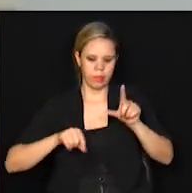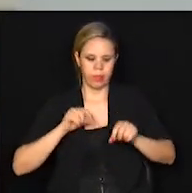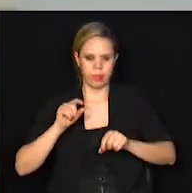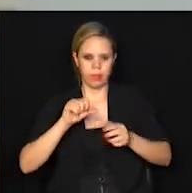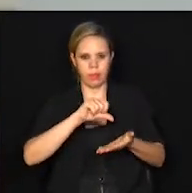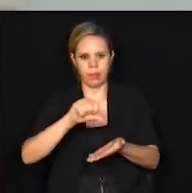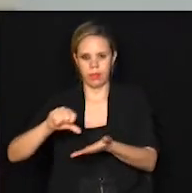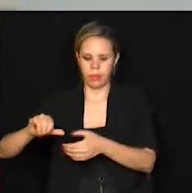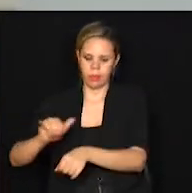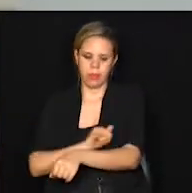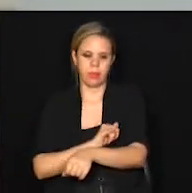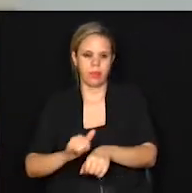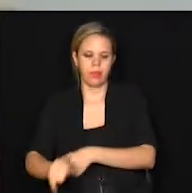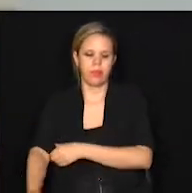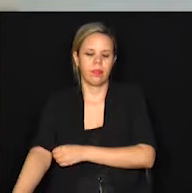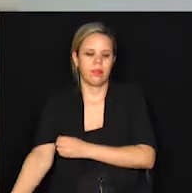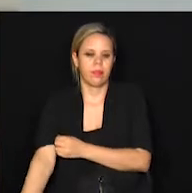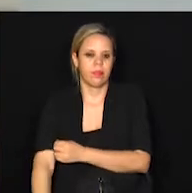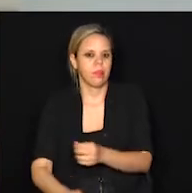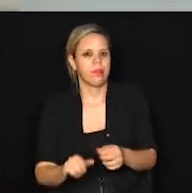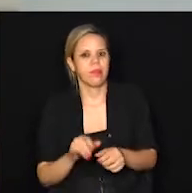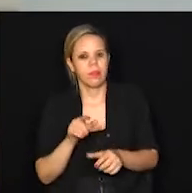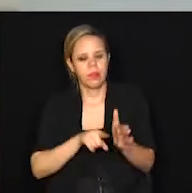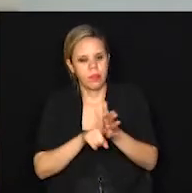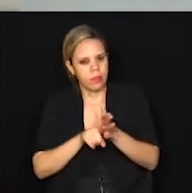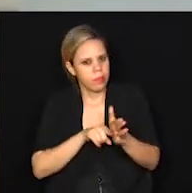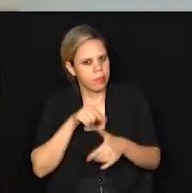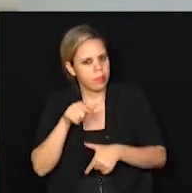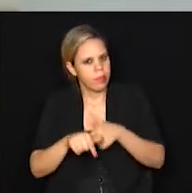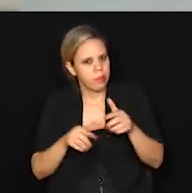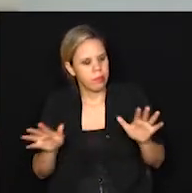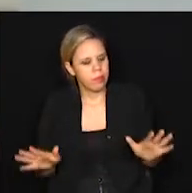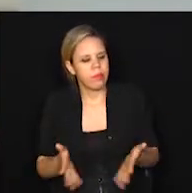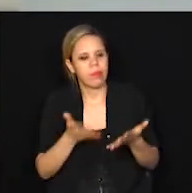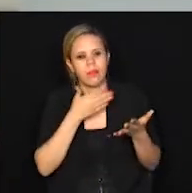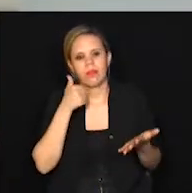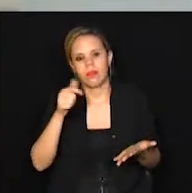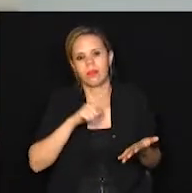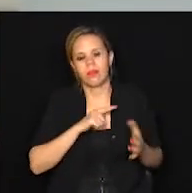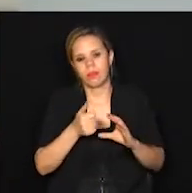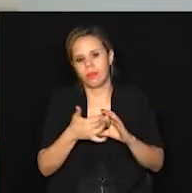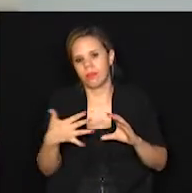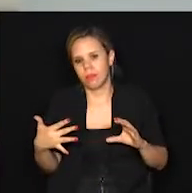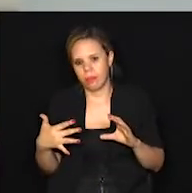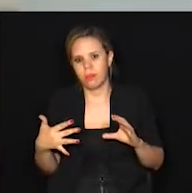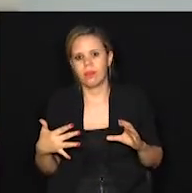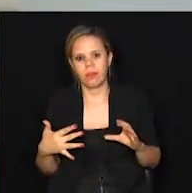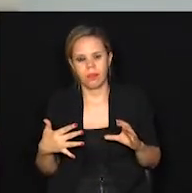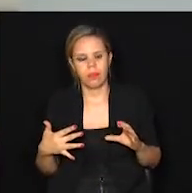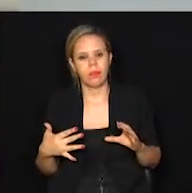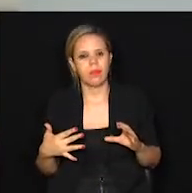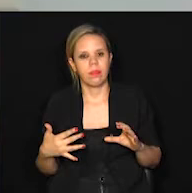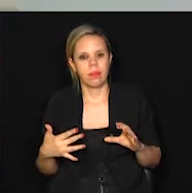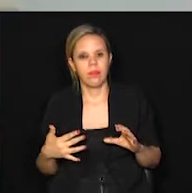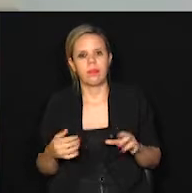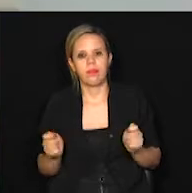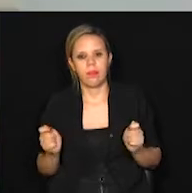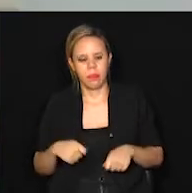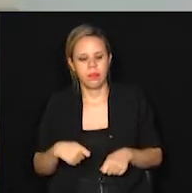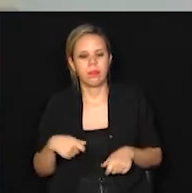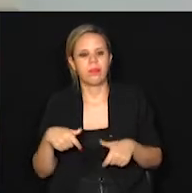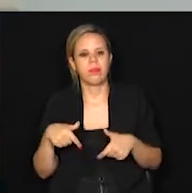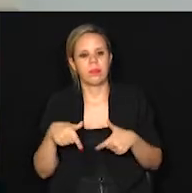setores estratégicos para a instauração de procedimentos promocionais que têm a característica de ser preventivos, né,